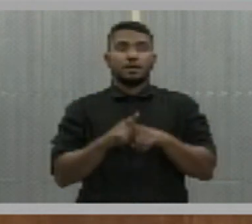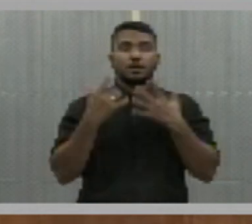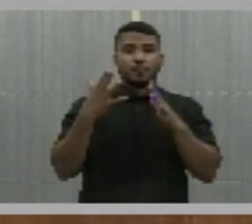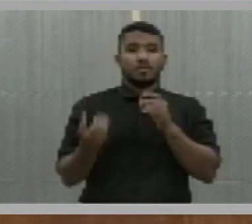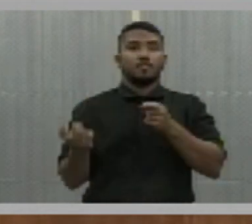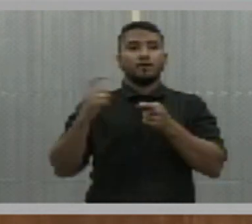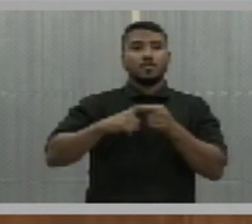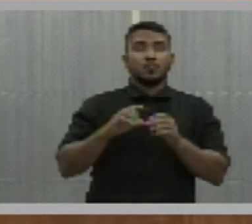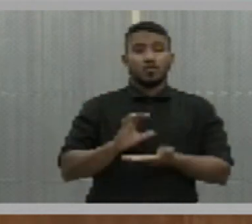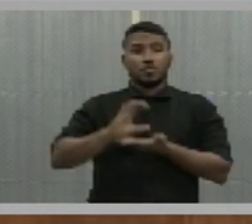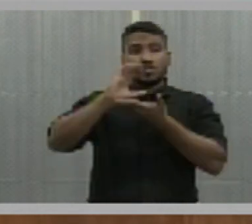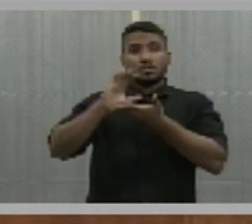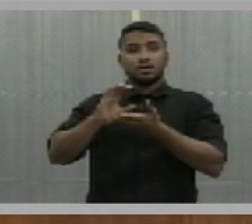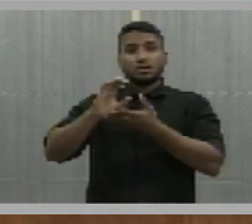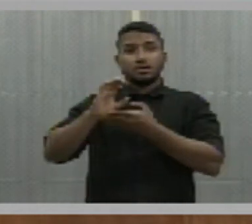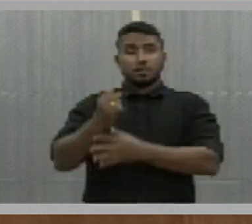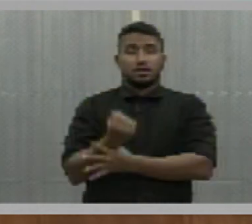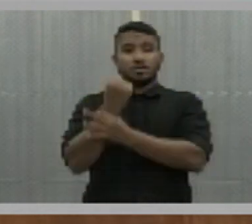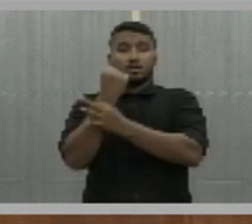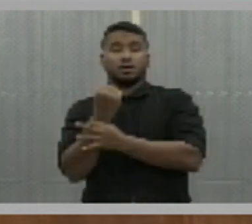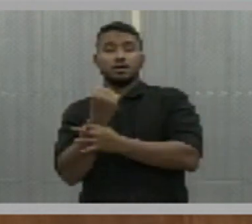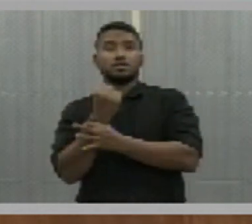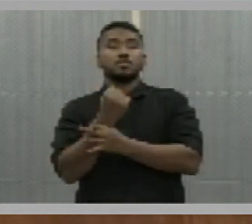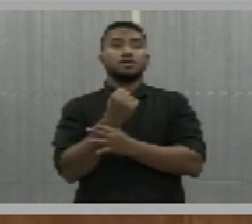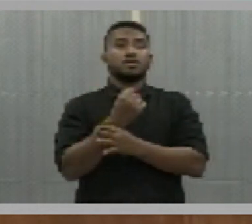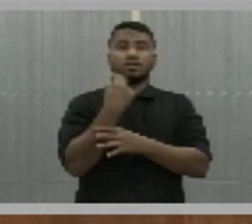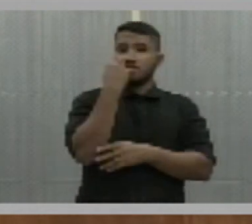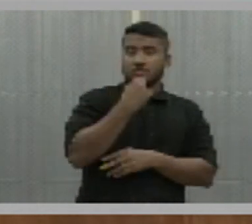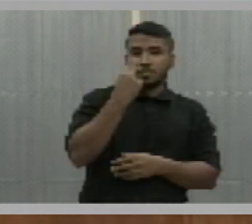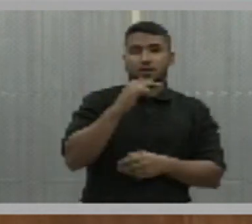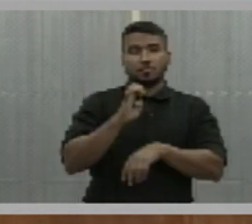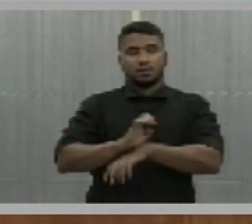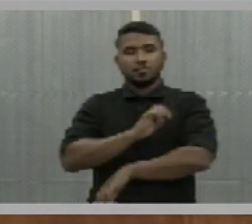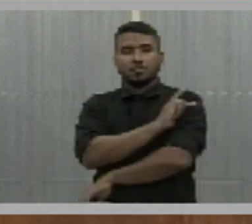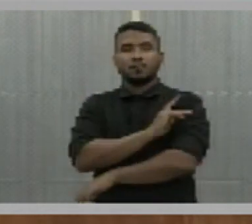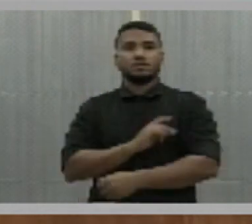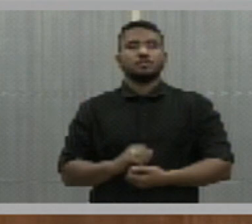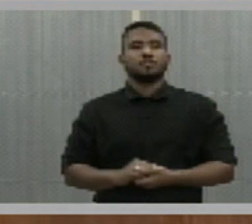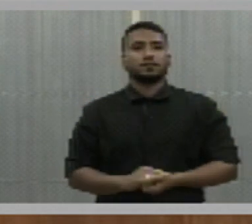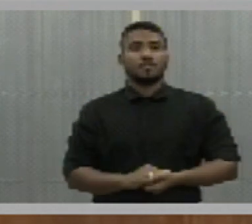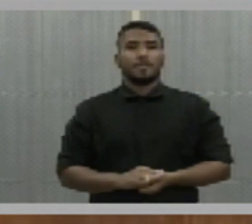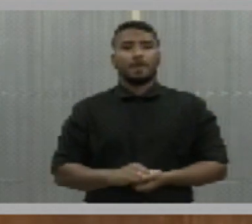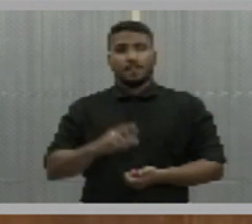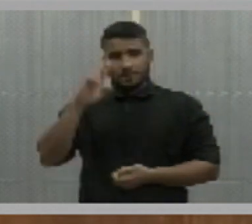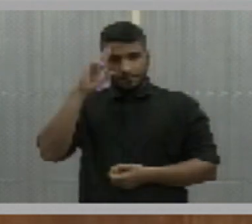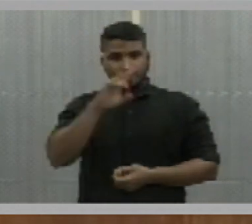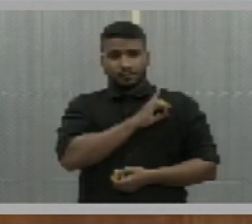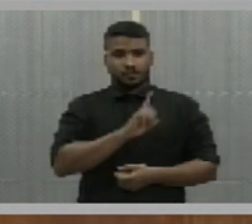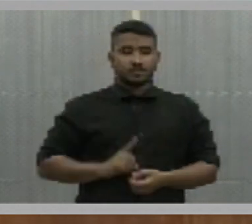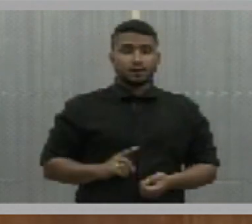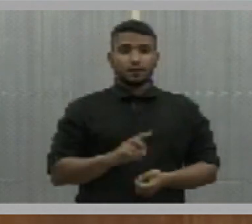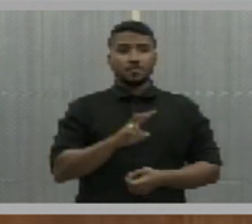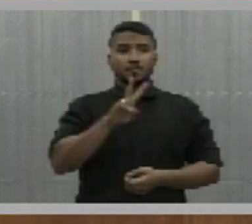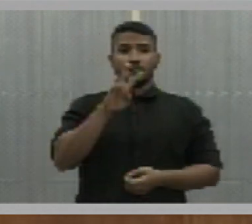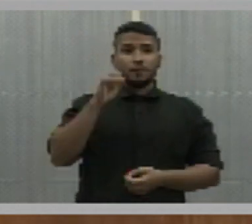o retorno do Conselho Nacional de Segurança Alimentar e Nutricional. O senhor deputado doutor Vinícius